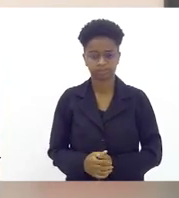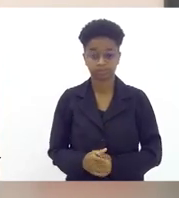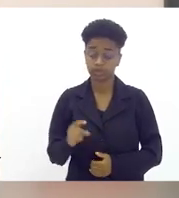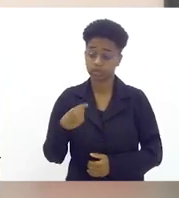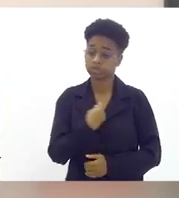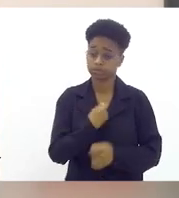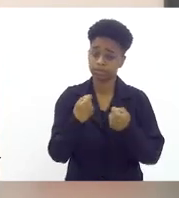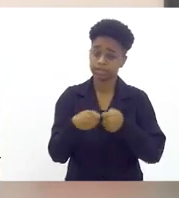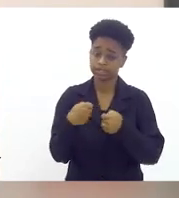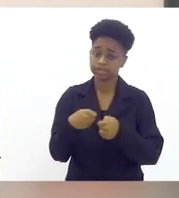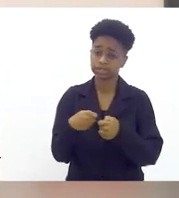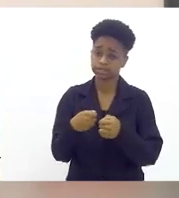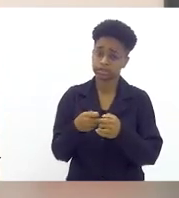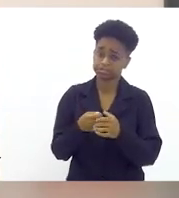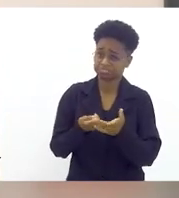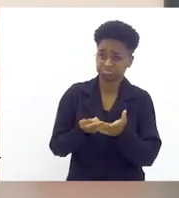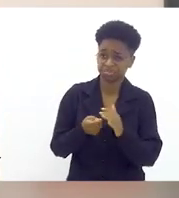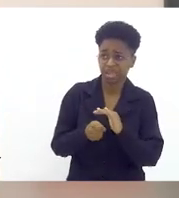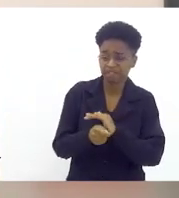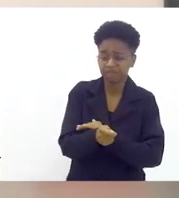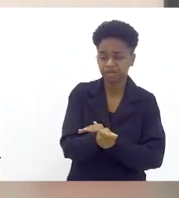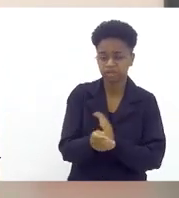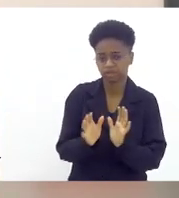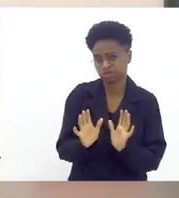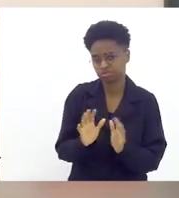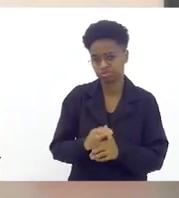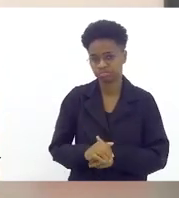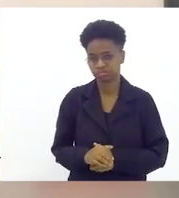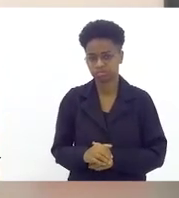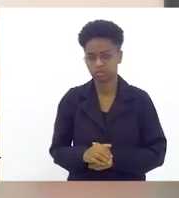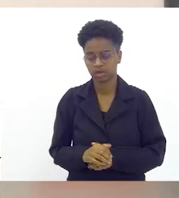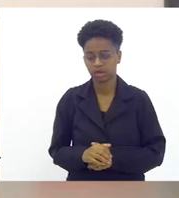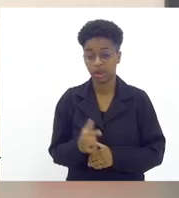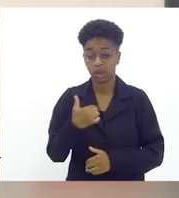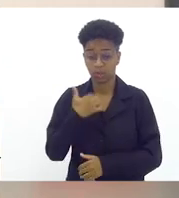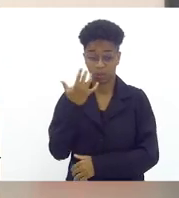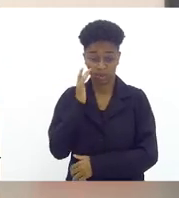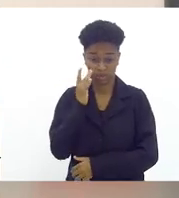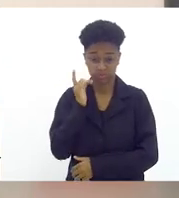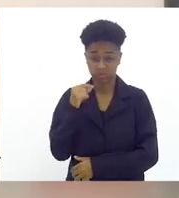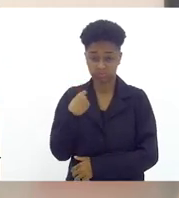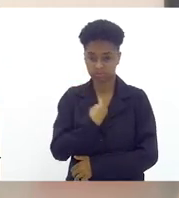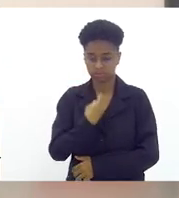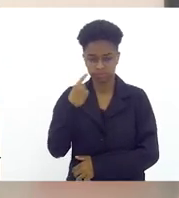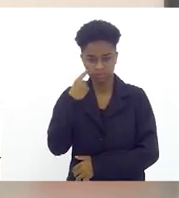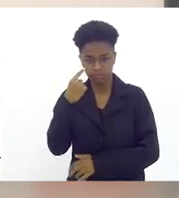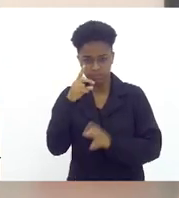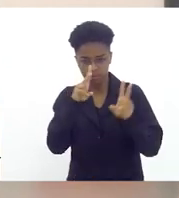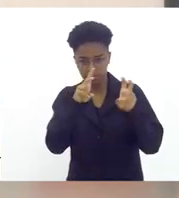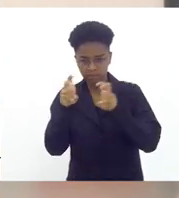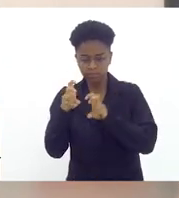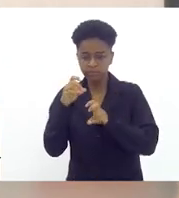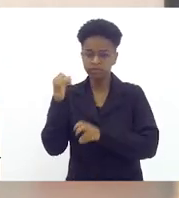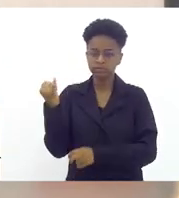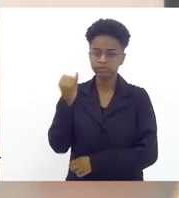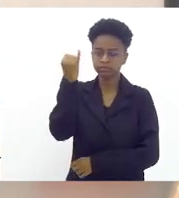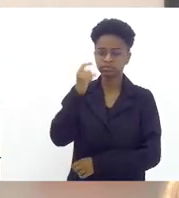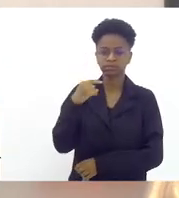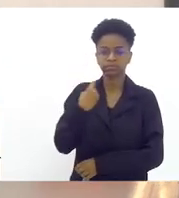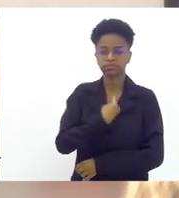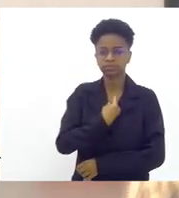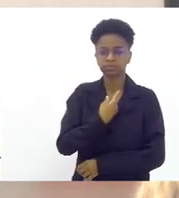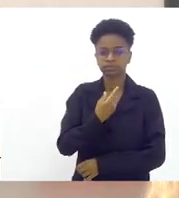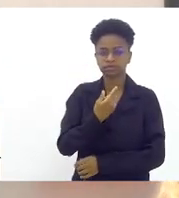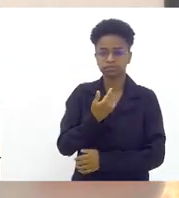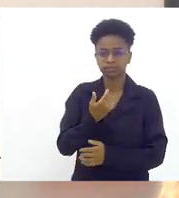esse investimento, de alguma forma. Então, assim, eu acho que, para a gente pensar isso, é muito importante a gente levar para o